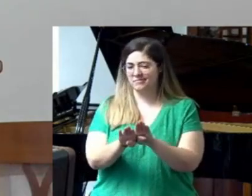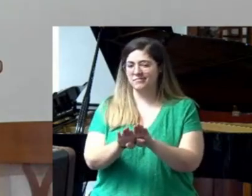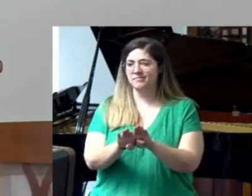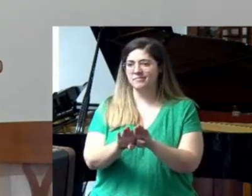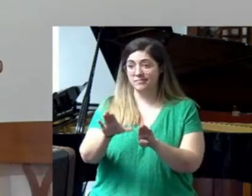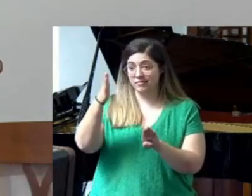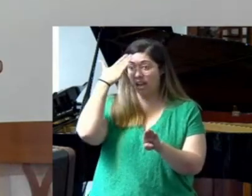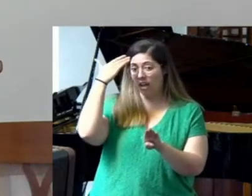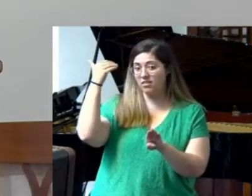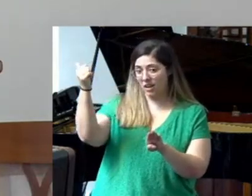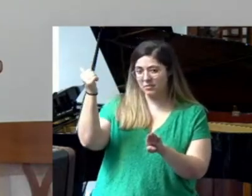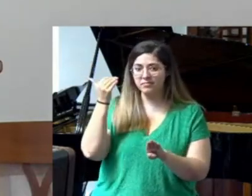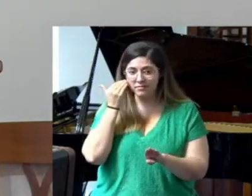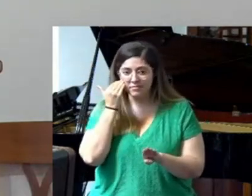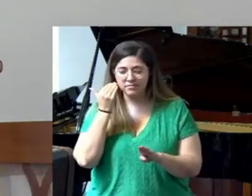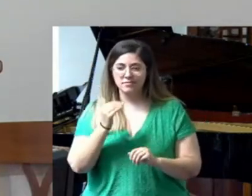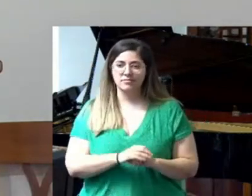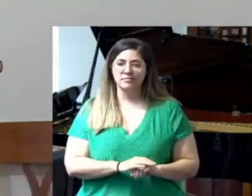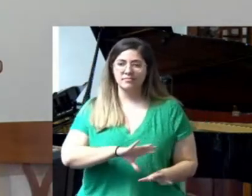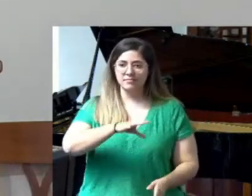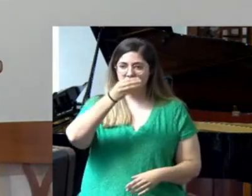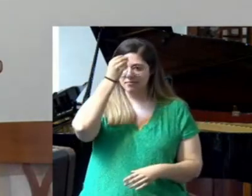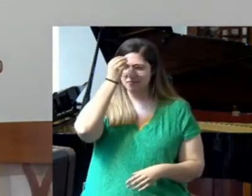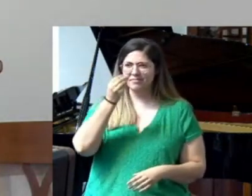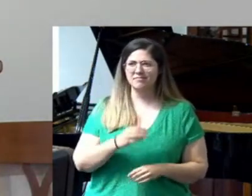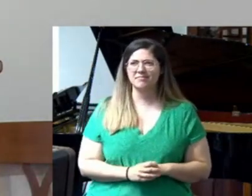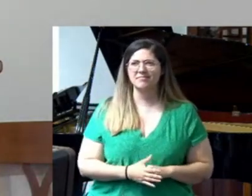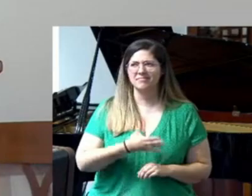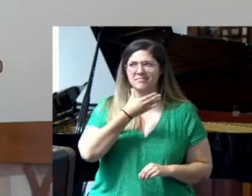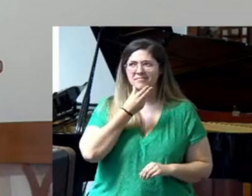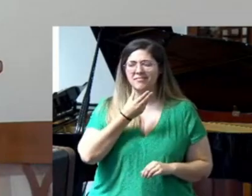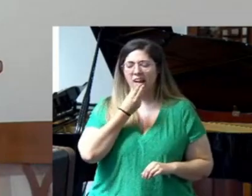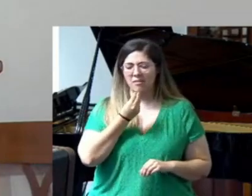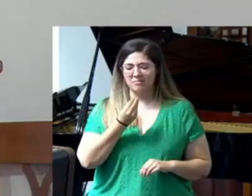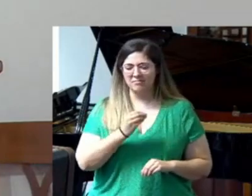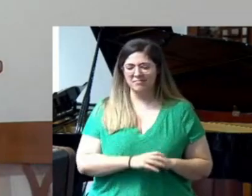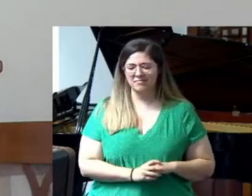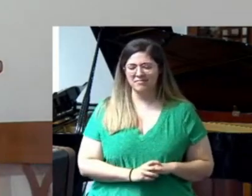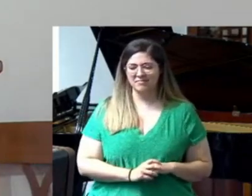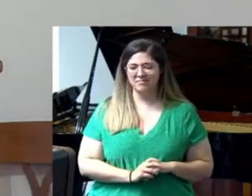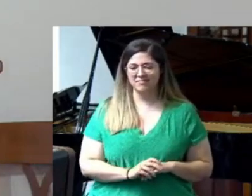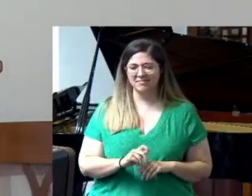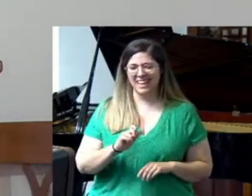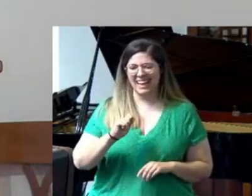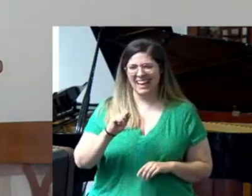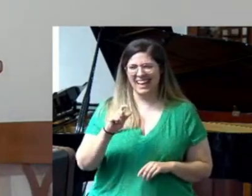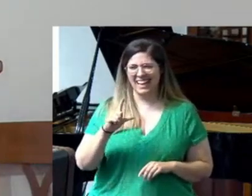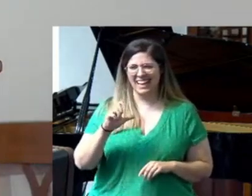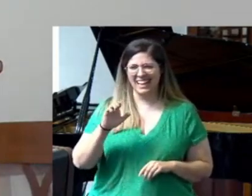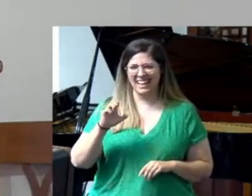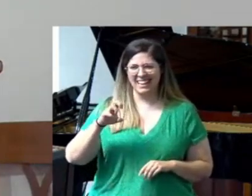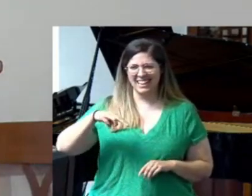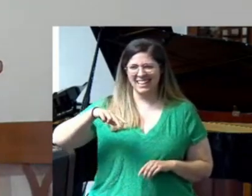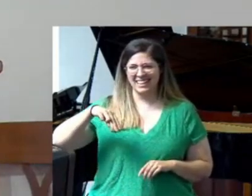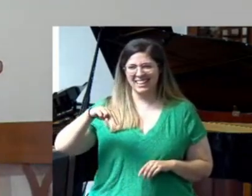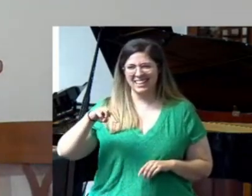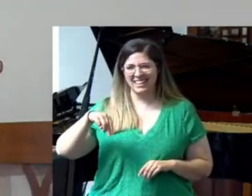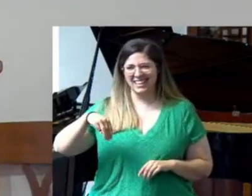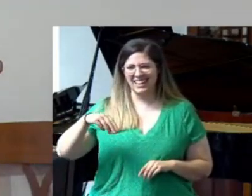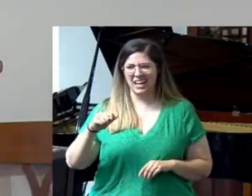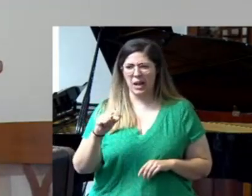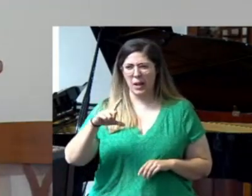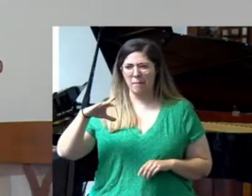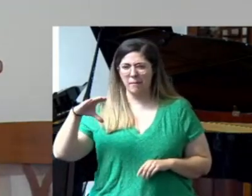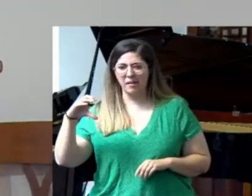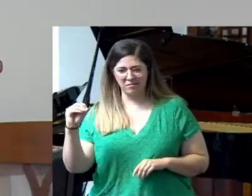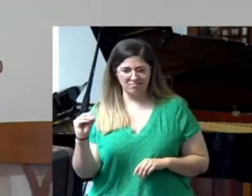sabe. E mais uma vez, Dietrich Bonhoeffer, um alemão que escreveu um livro sobre discipulado, ele diz: a